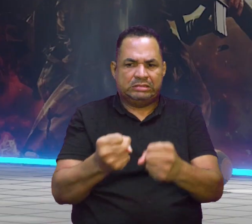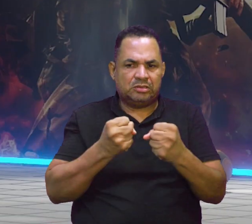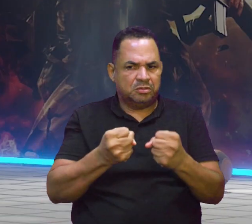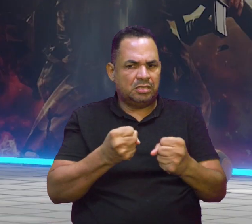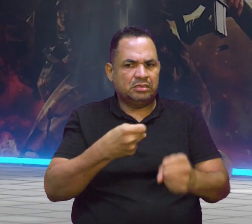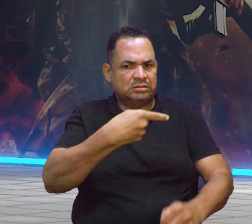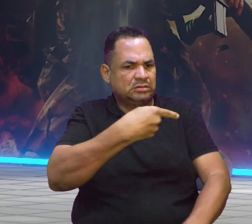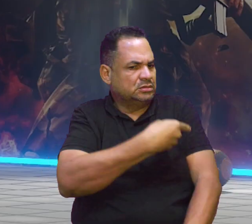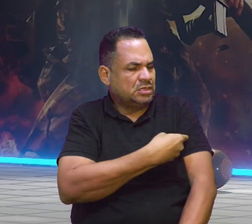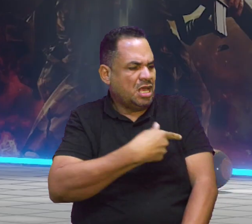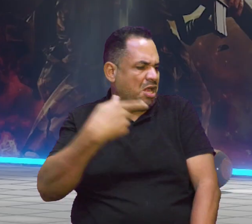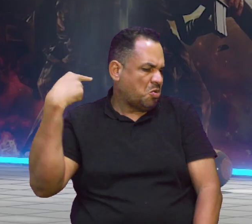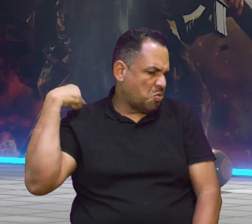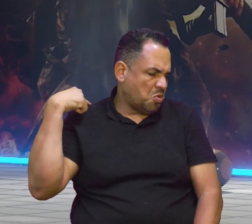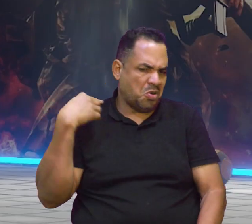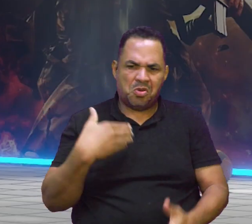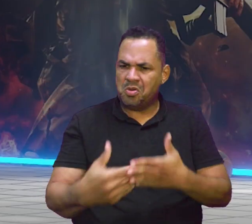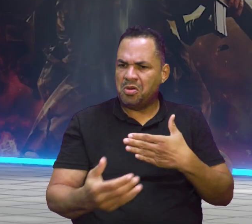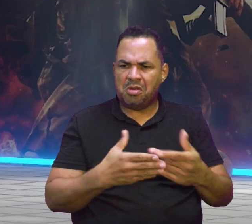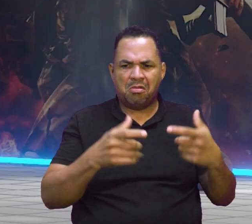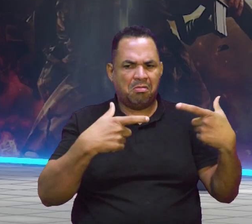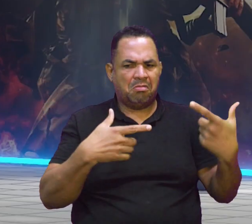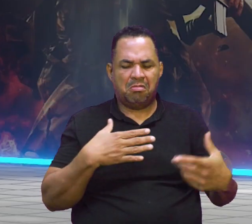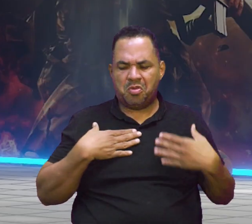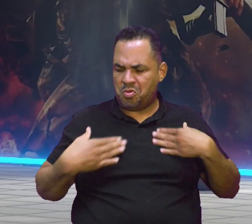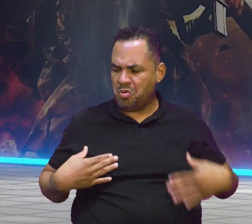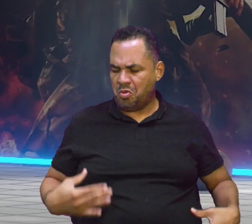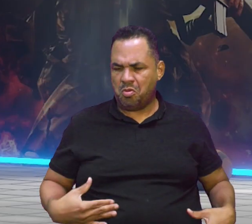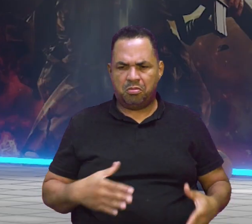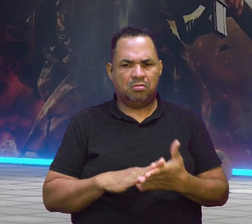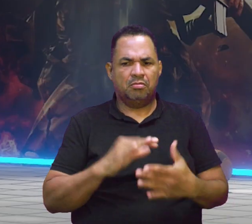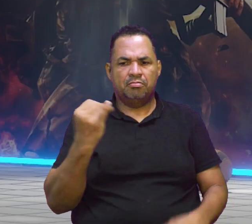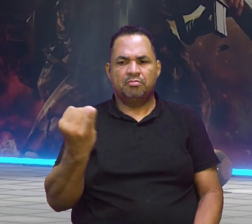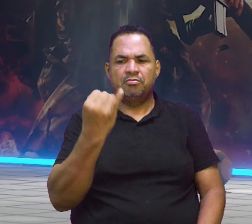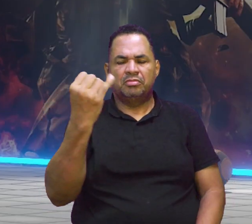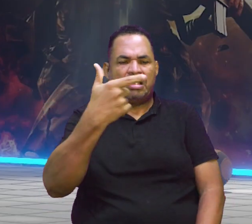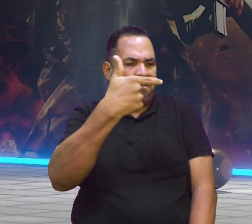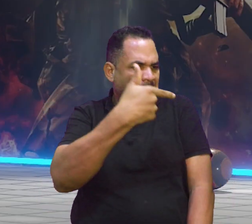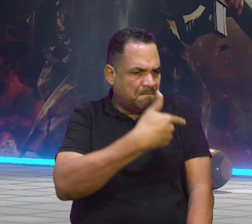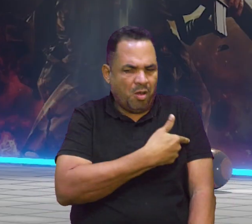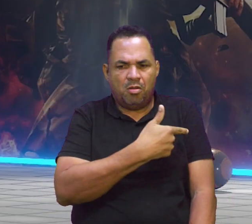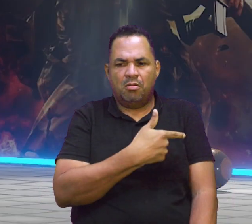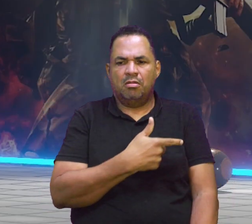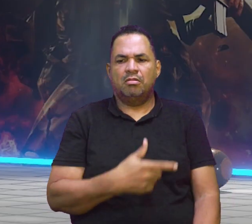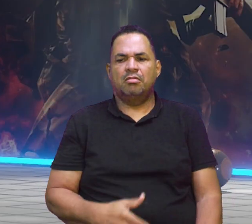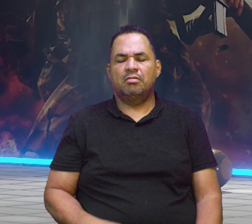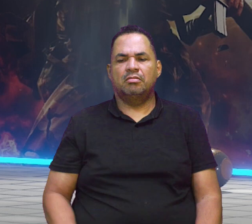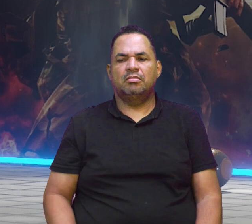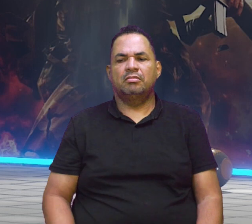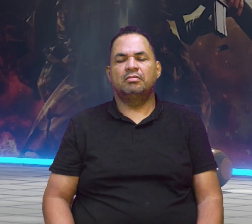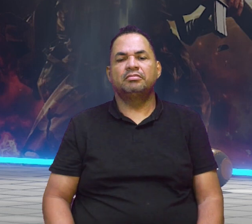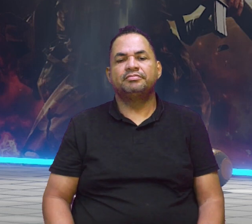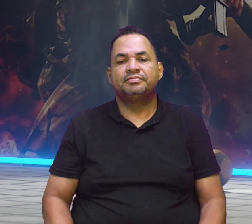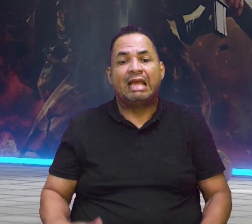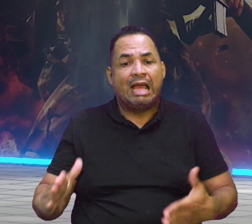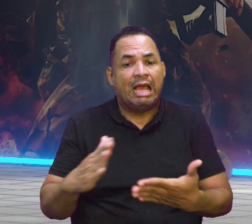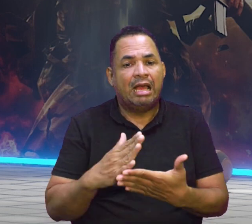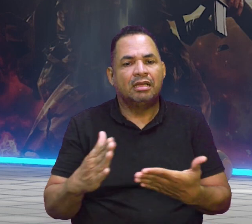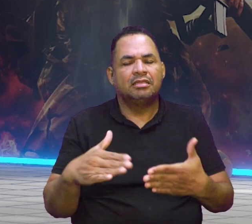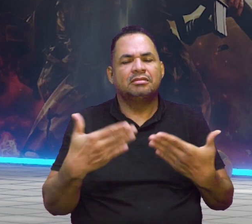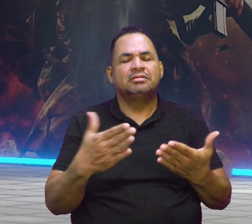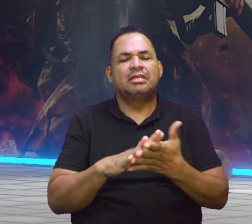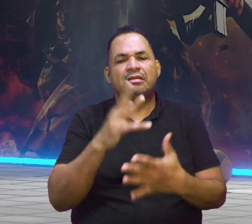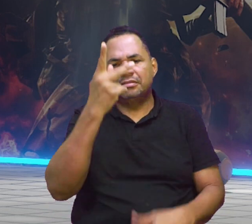no braço, na perna, em qualquer lugar. O importante era você ser vacinado. E muitas vezes, quando a pessoa ela